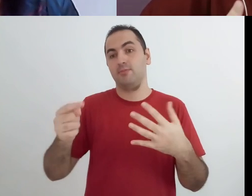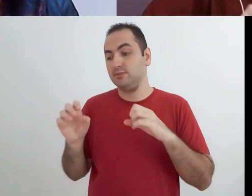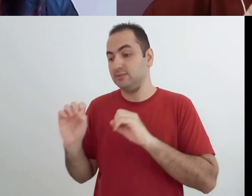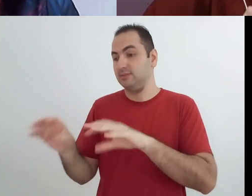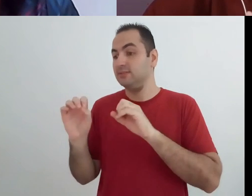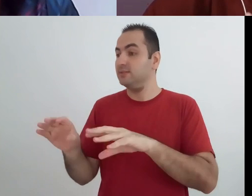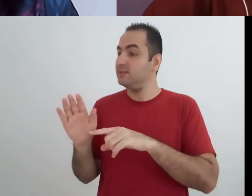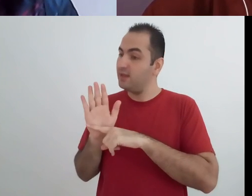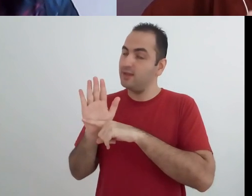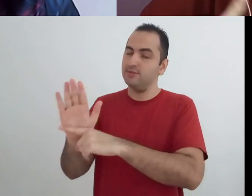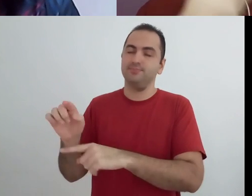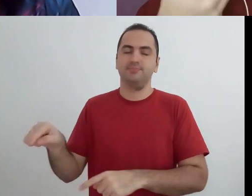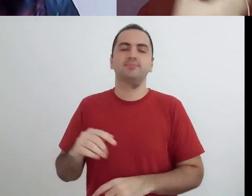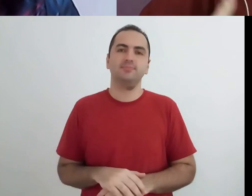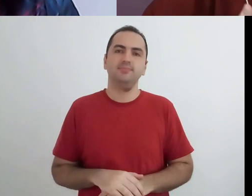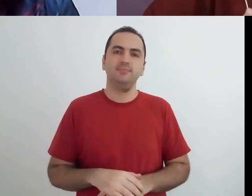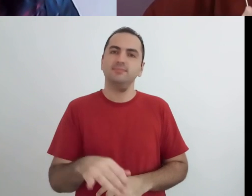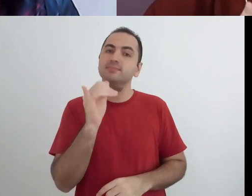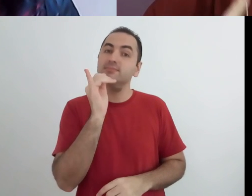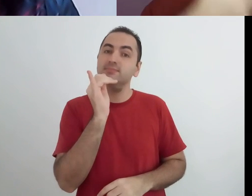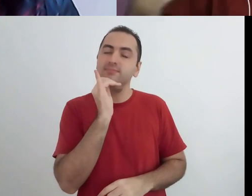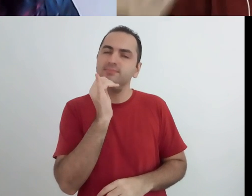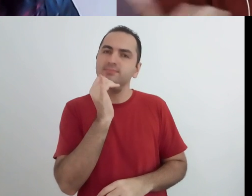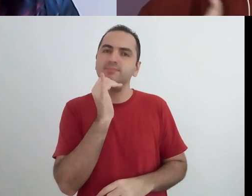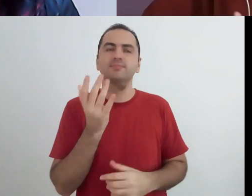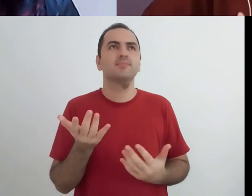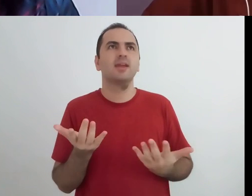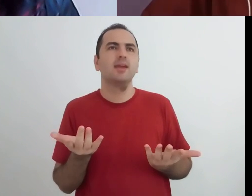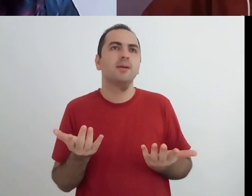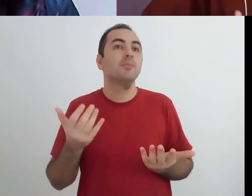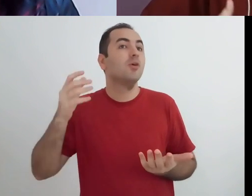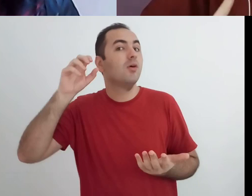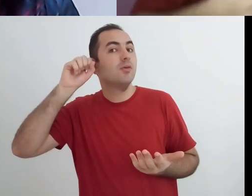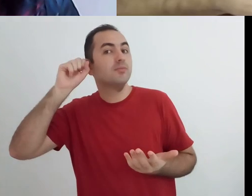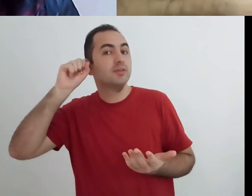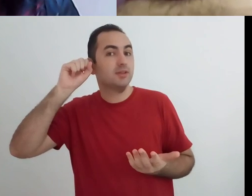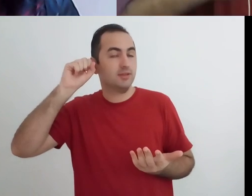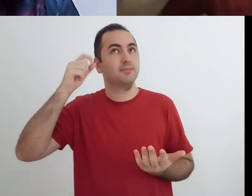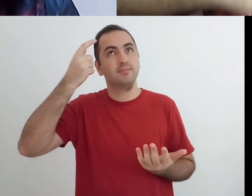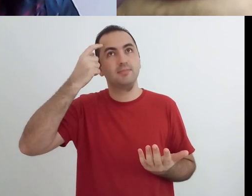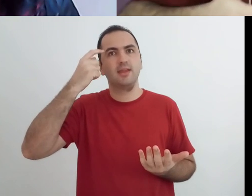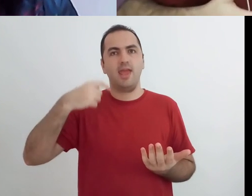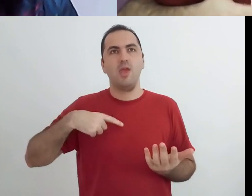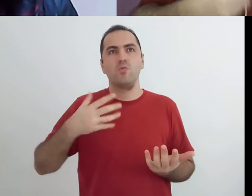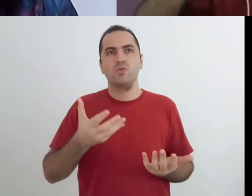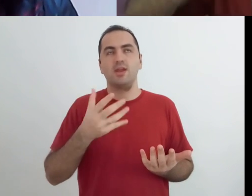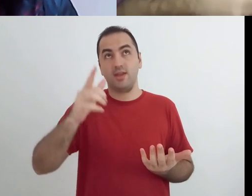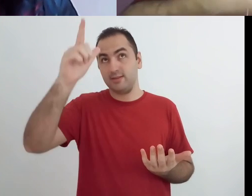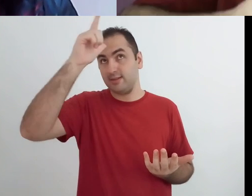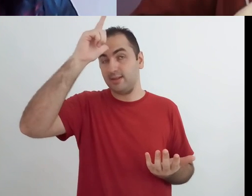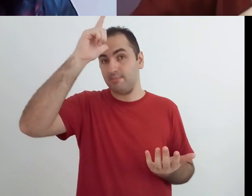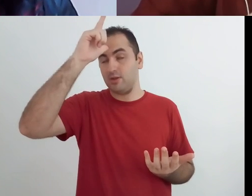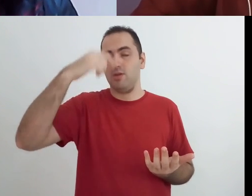É semelhante a alguém que, por exemplo, fala, sei lá, alemão, e aí tem um filho e mora aqui no Brasil, e ela